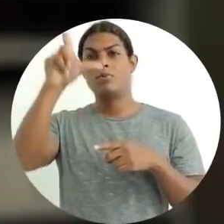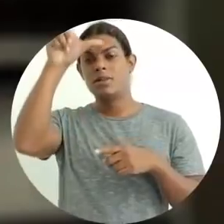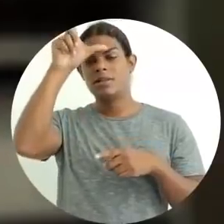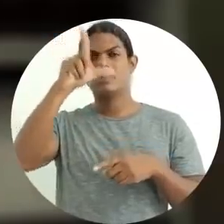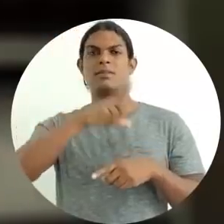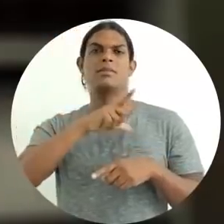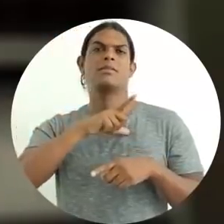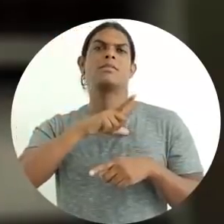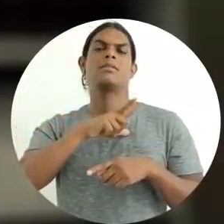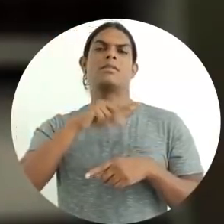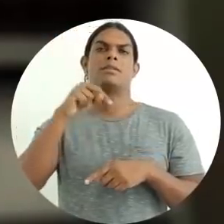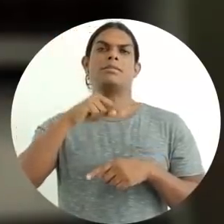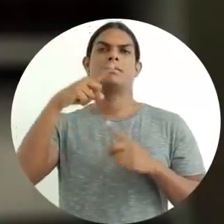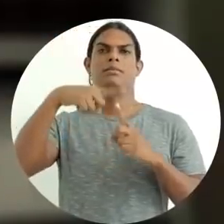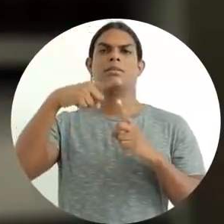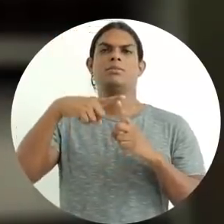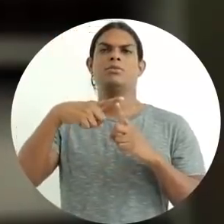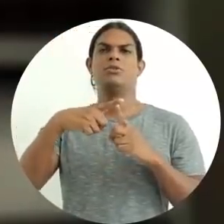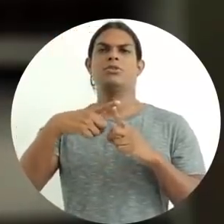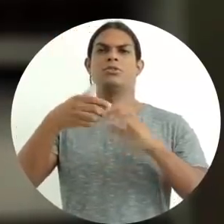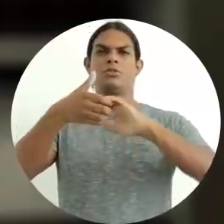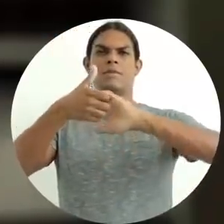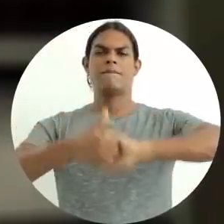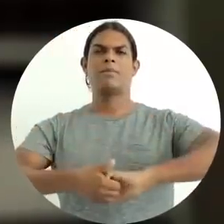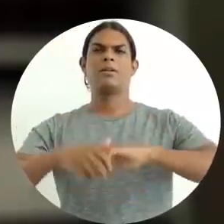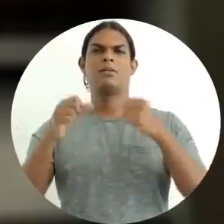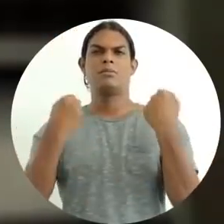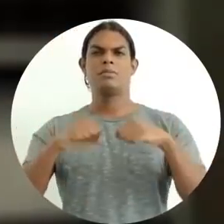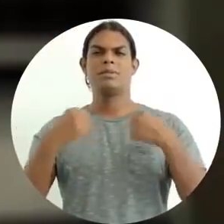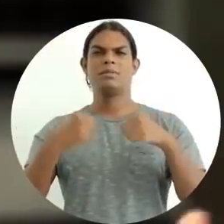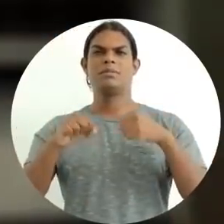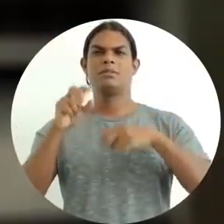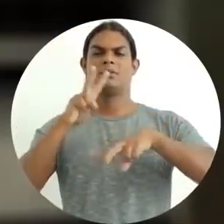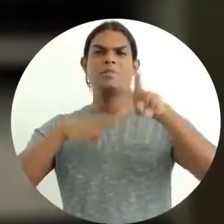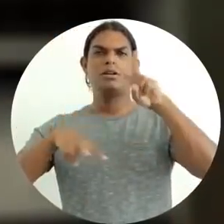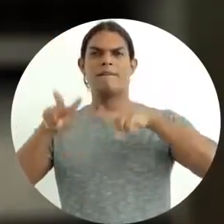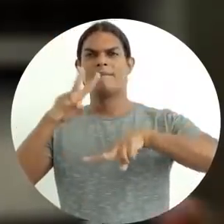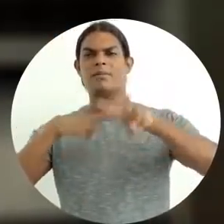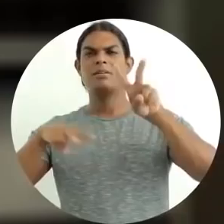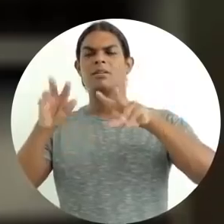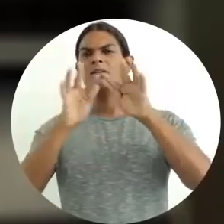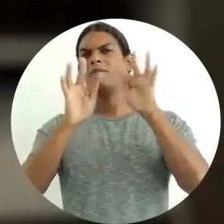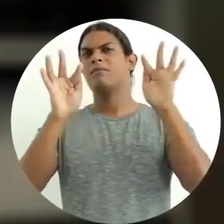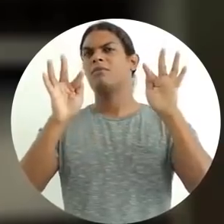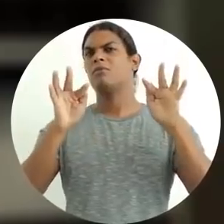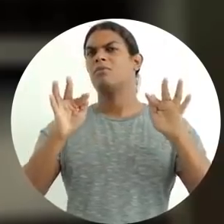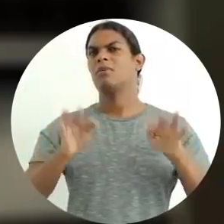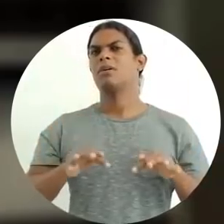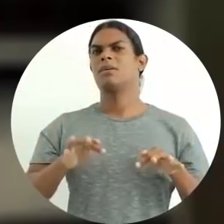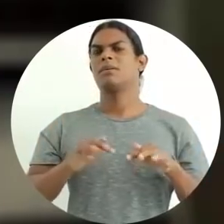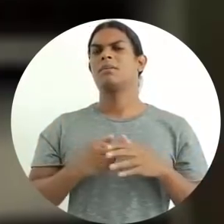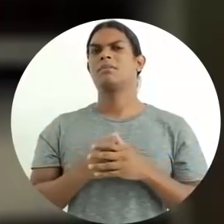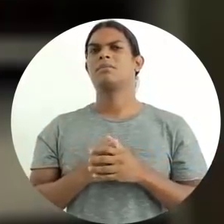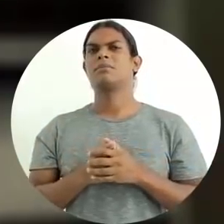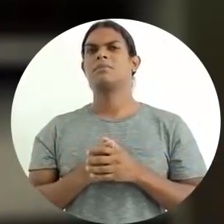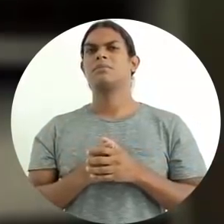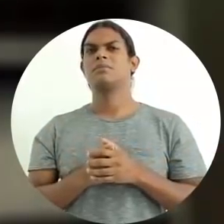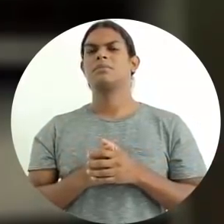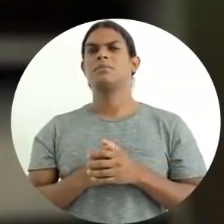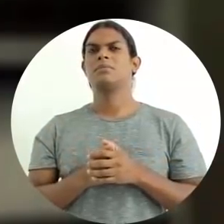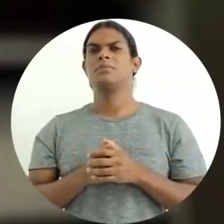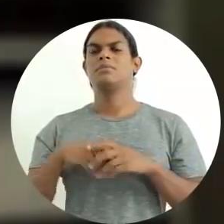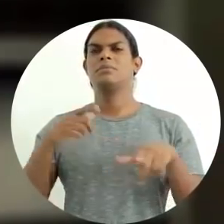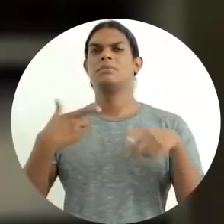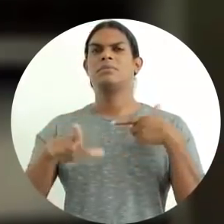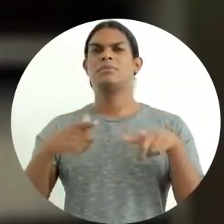habilidade conceitual, ele consegue pensar em termos de modelos estruturados, ou seja, em cargos